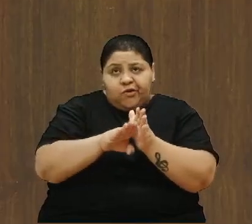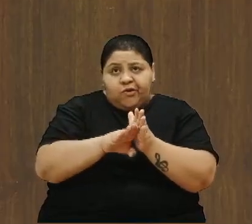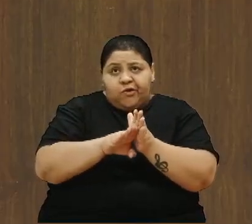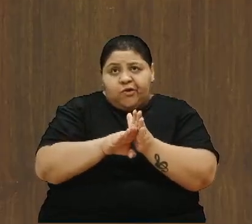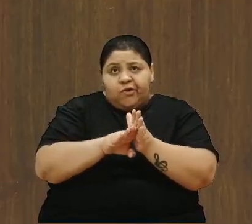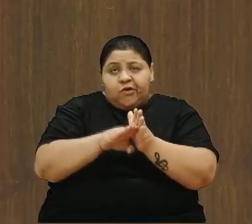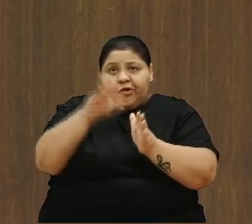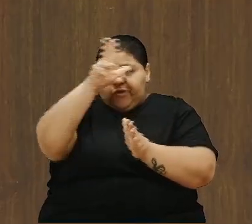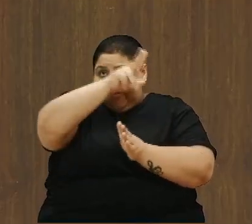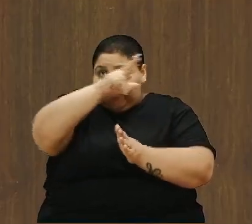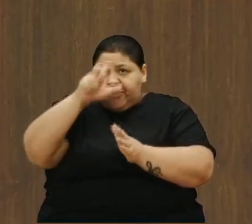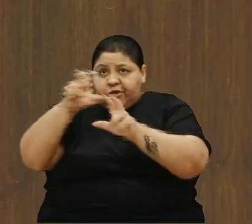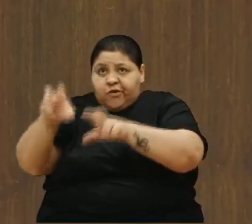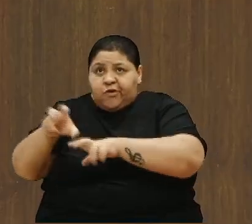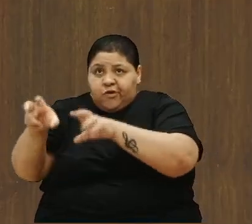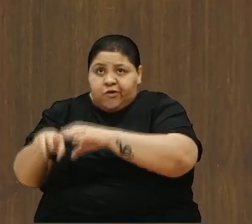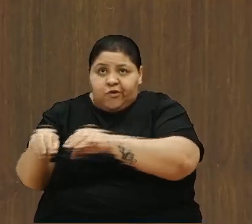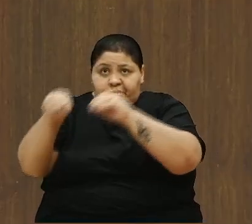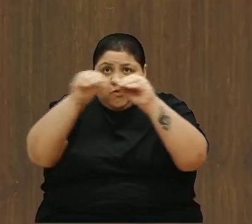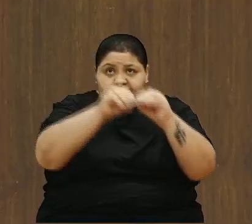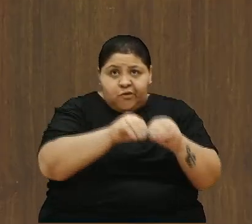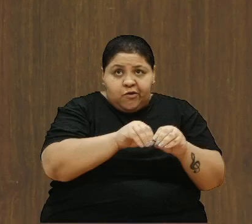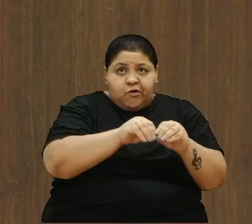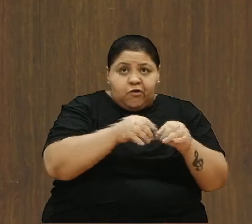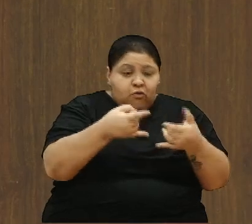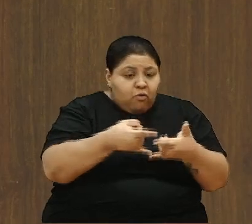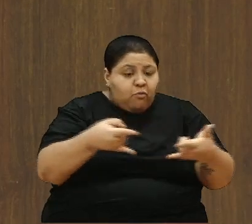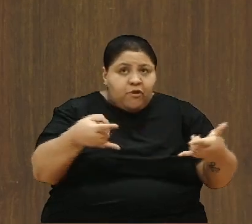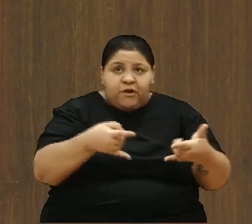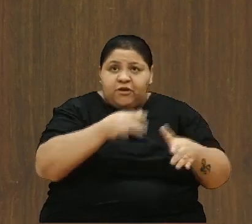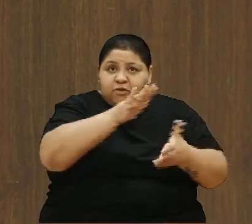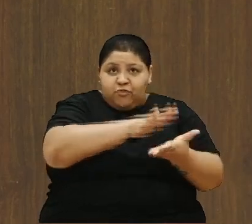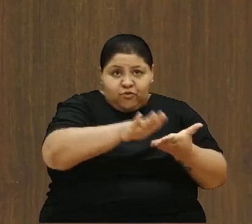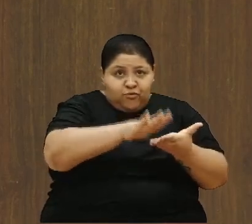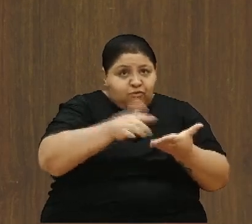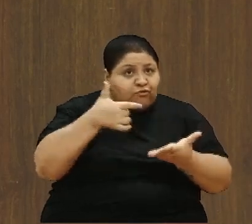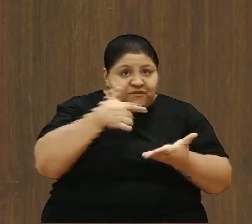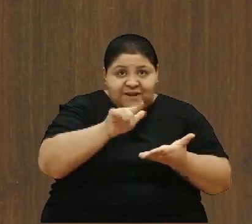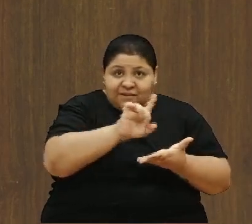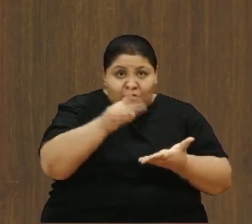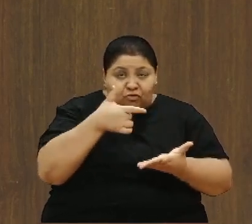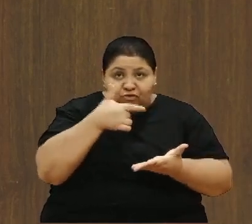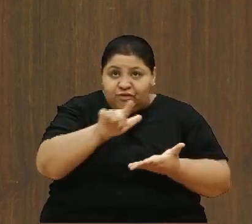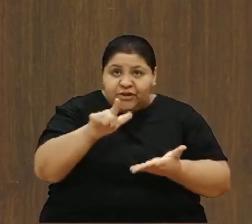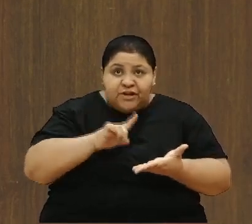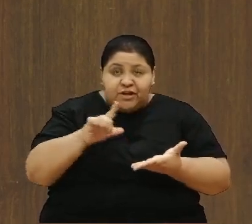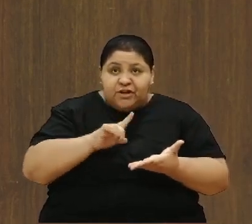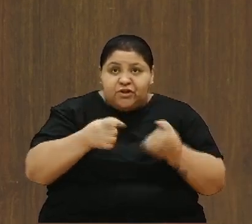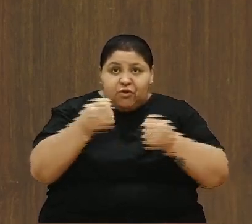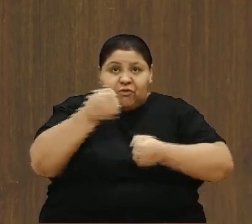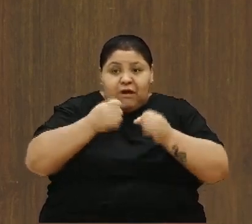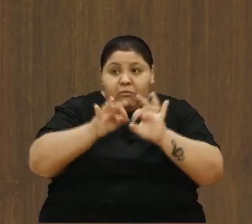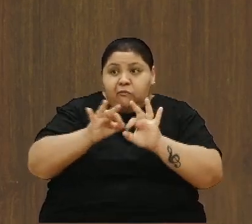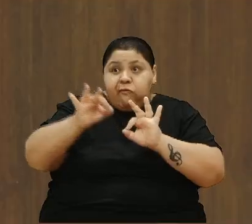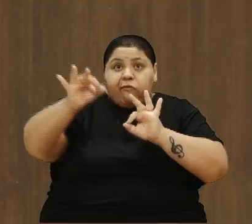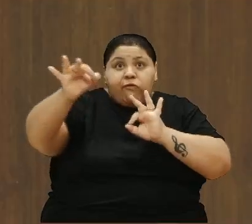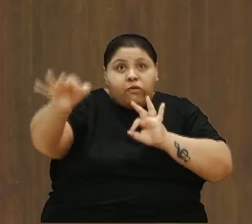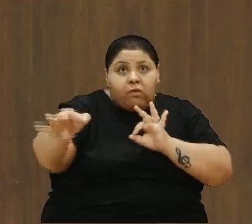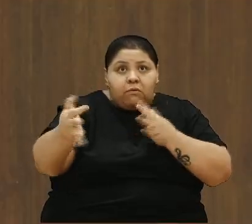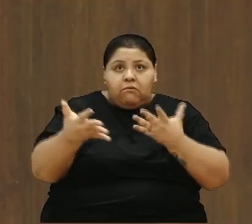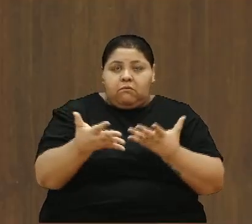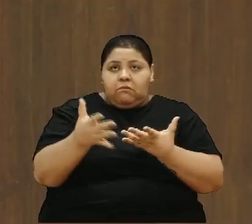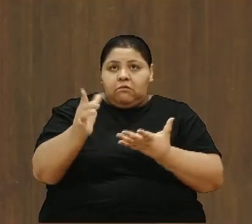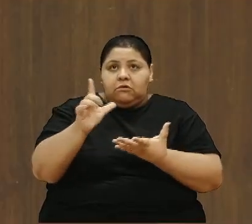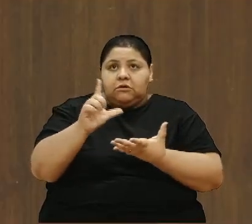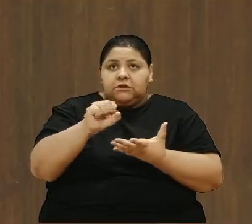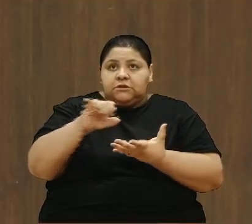da colônia para entregar um talão de produtor, consegue? Não consegue. Tem que deixar o carro a 6 quilômetros. Então, bom, se tem